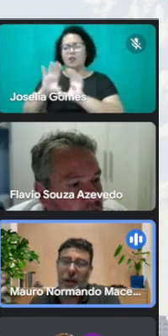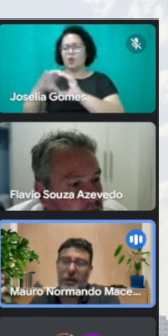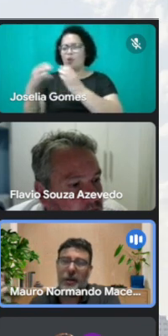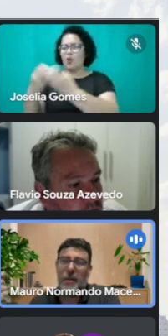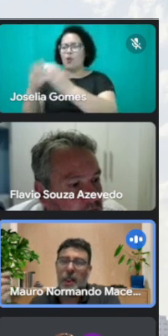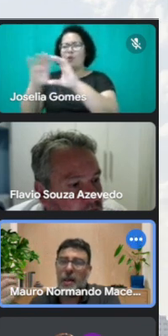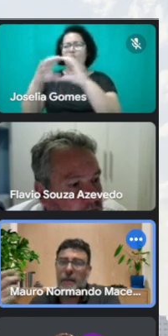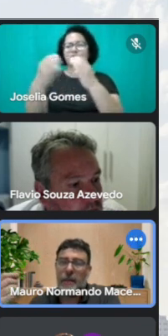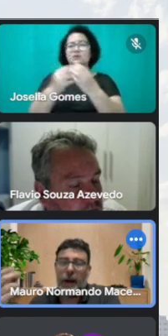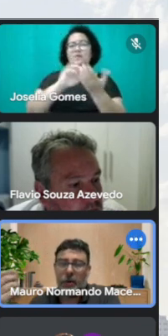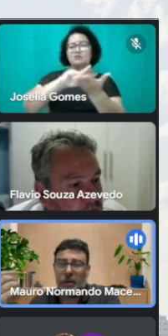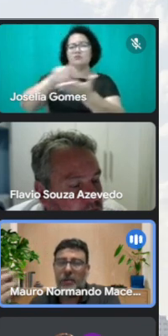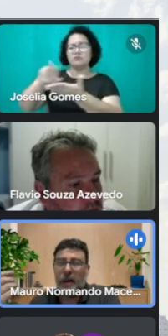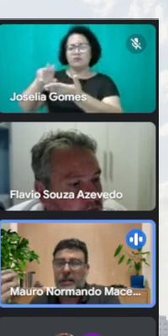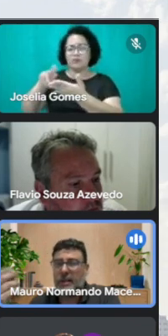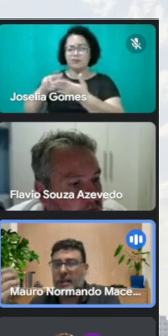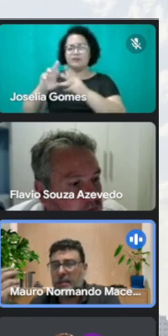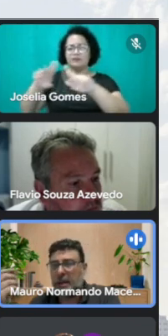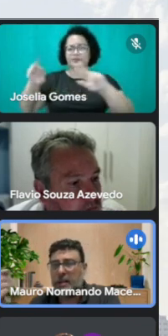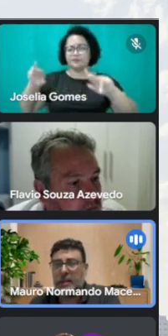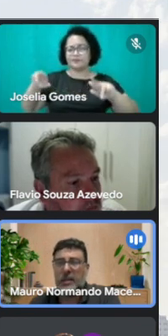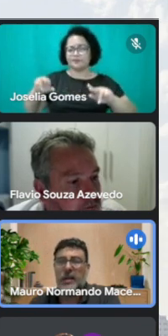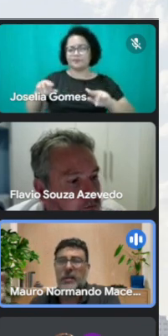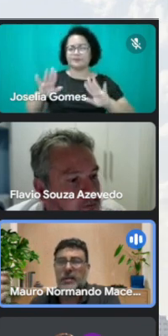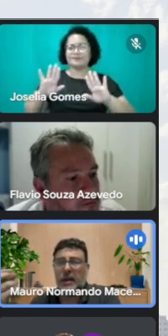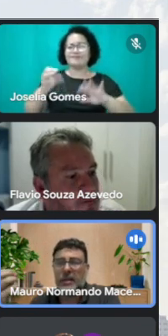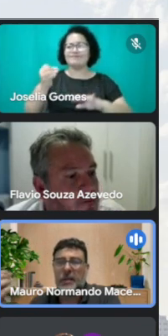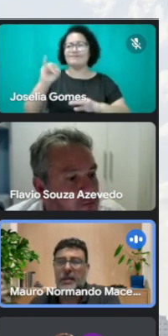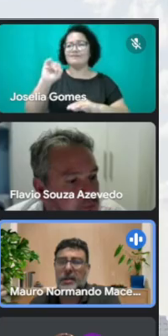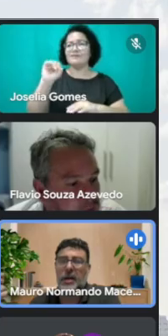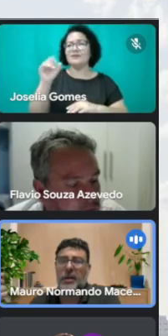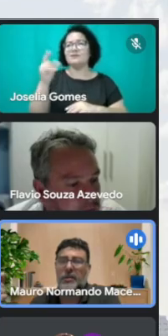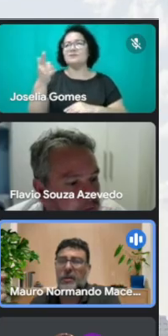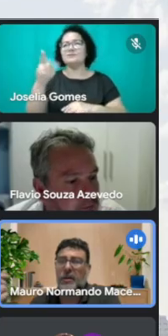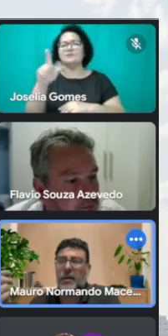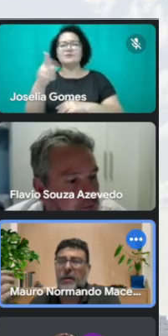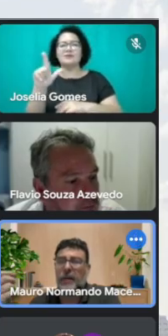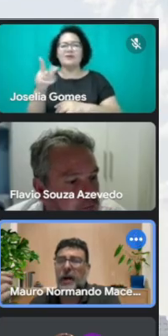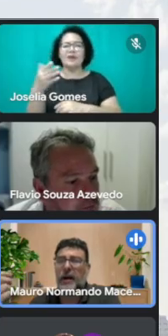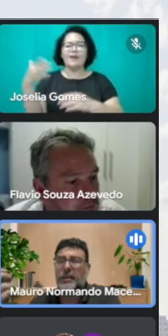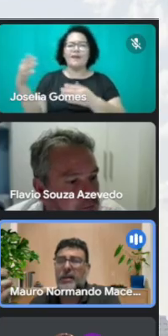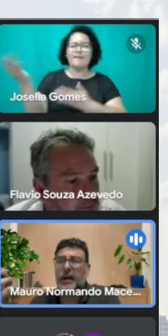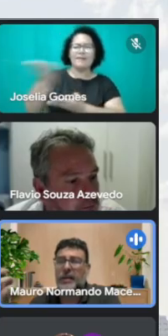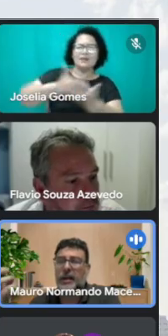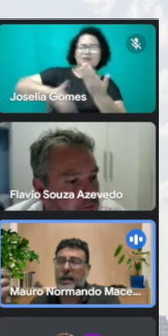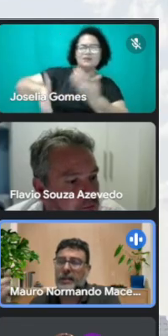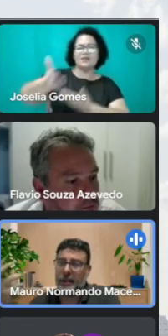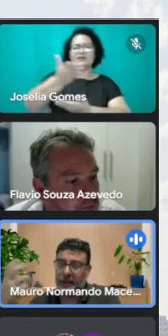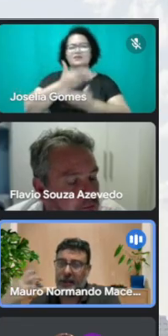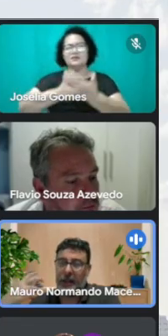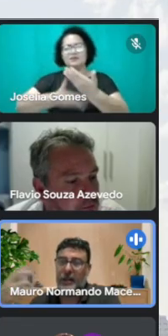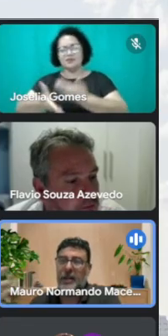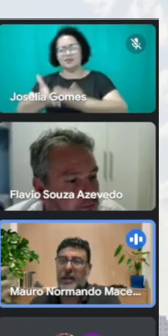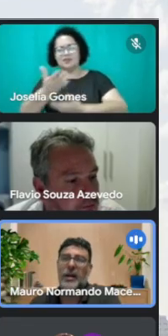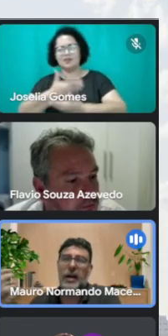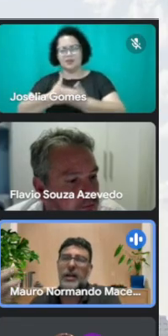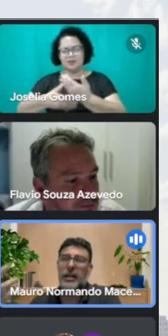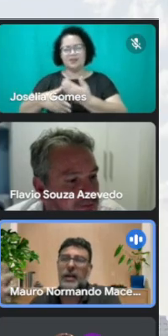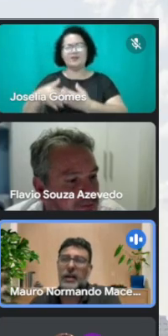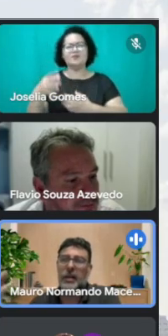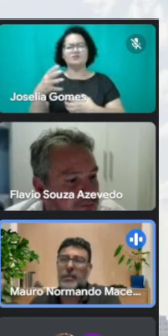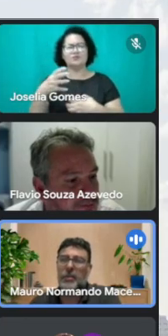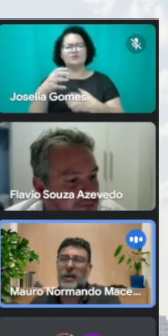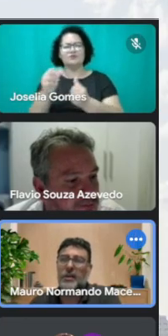se realmente não tiver essa sensibilização, essa participação, né, essa